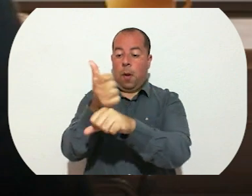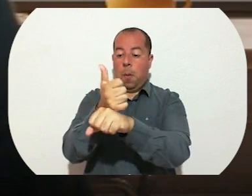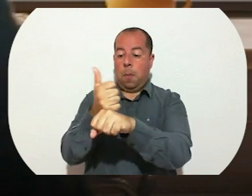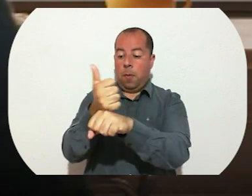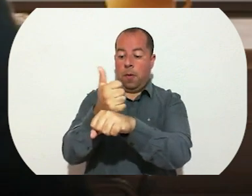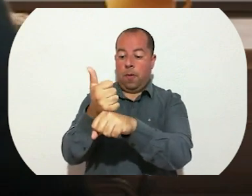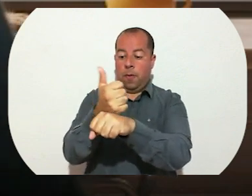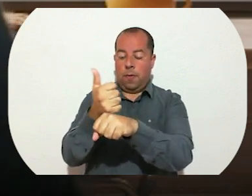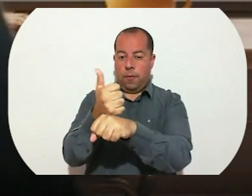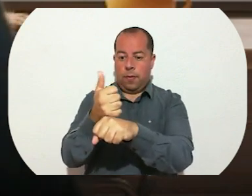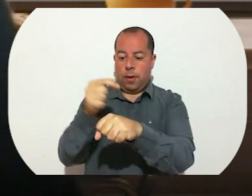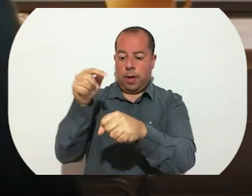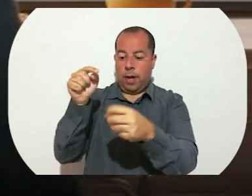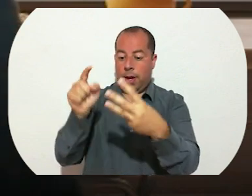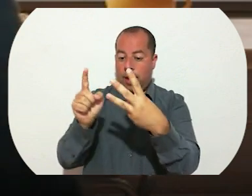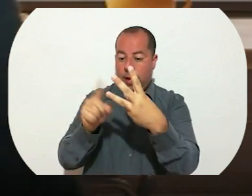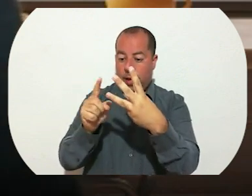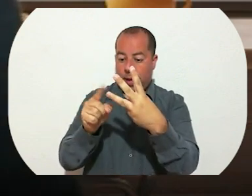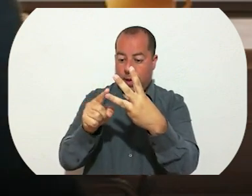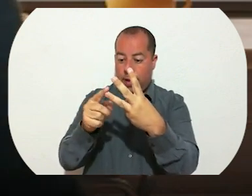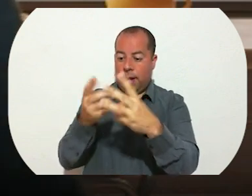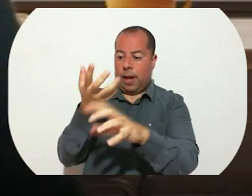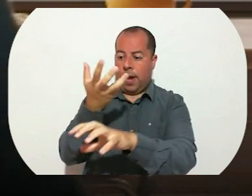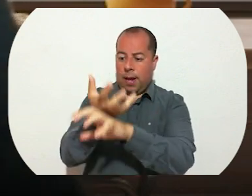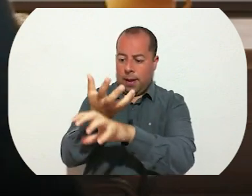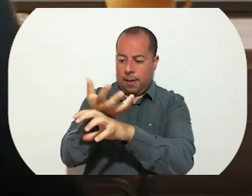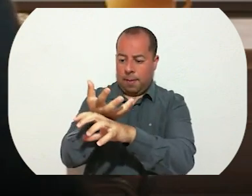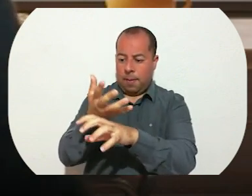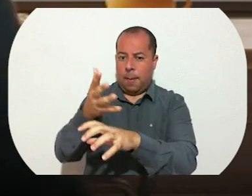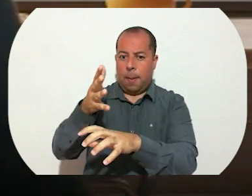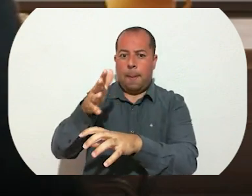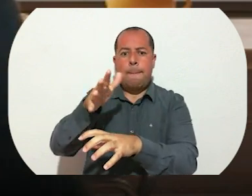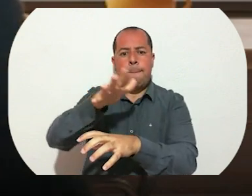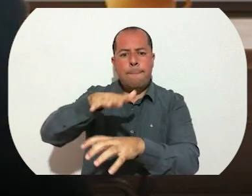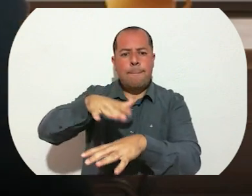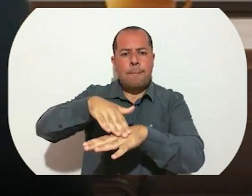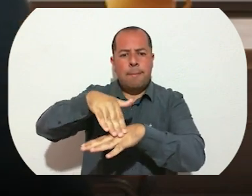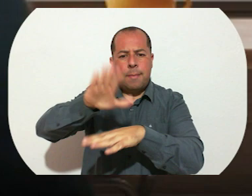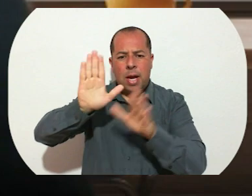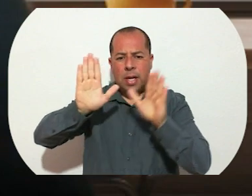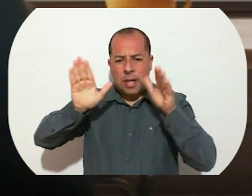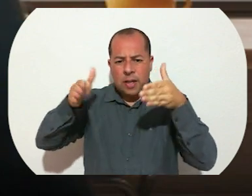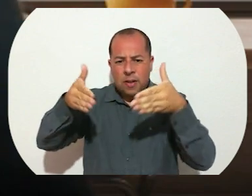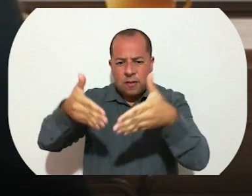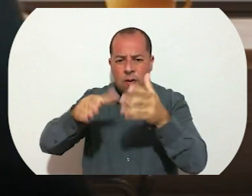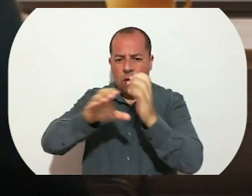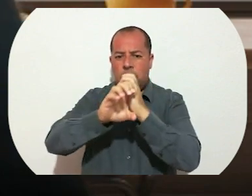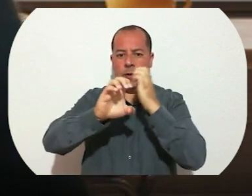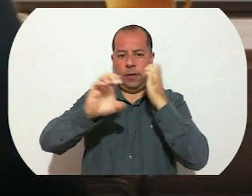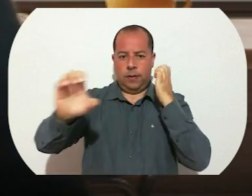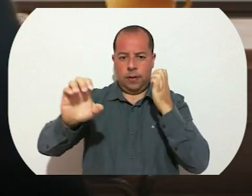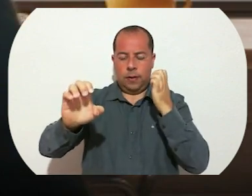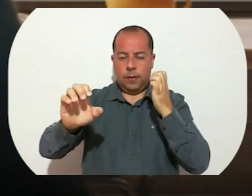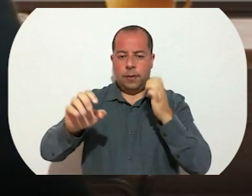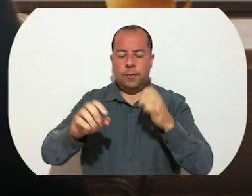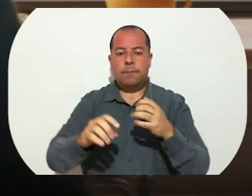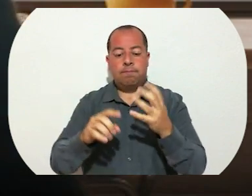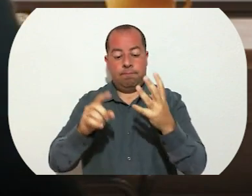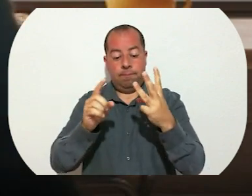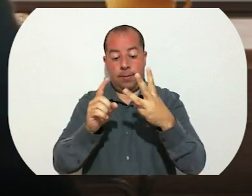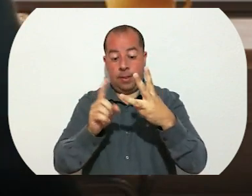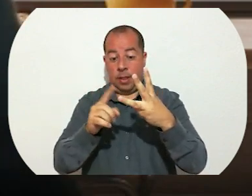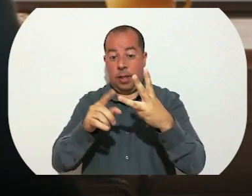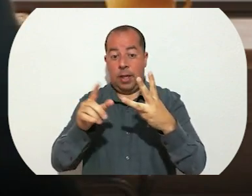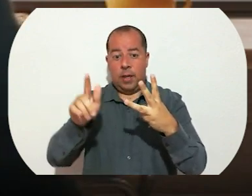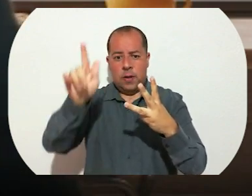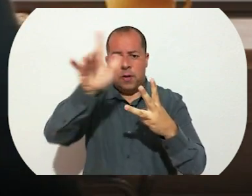núcleo profissionalizante. Bom, aí as disciplinas já começam a adquirir mais foco em engenharia, tá?